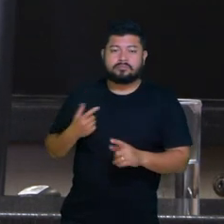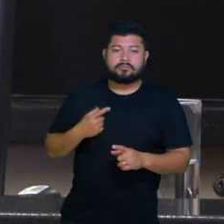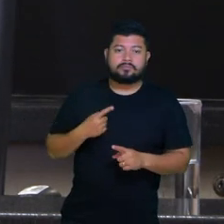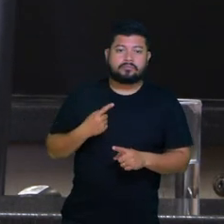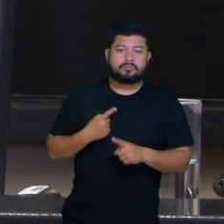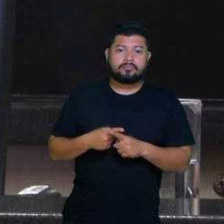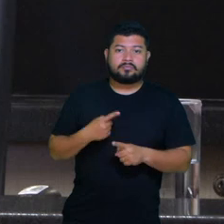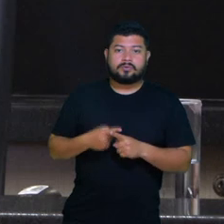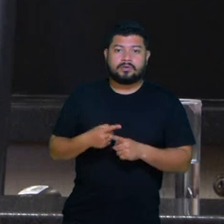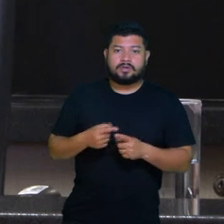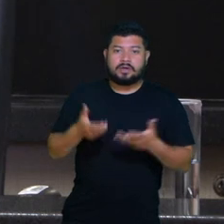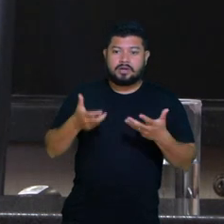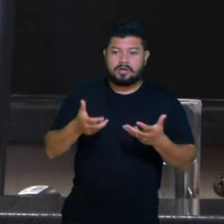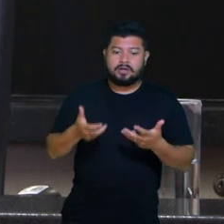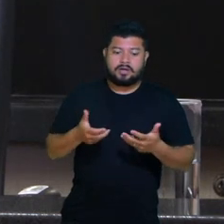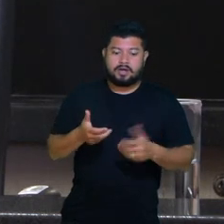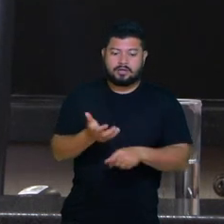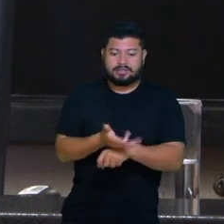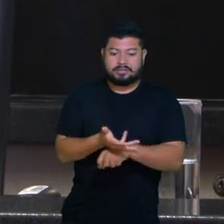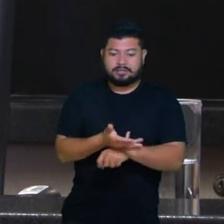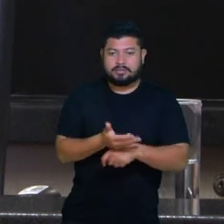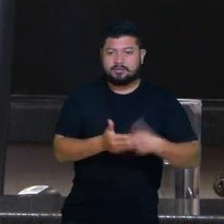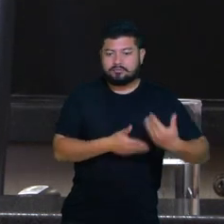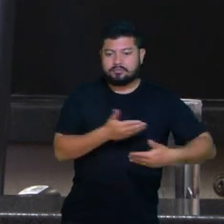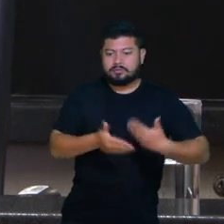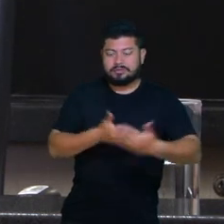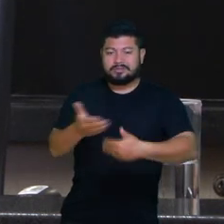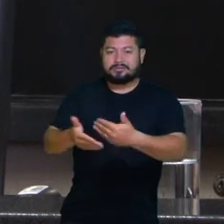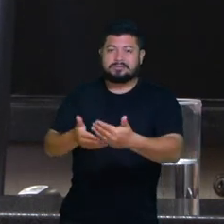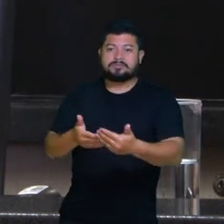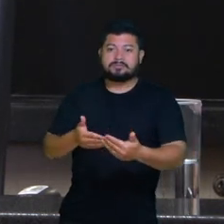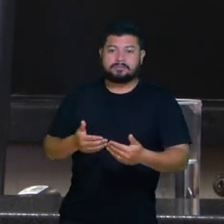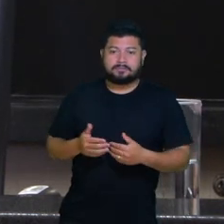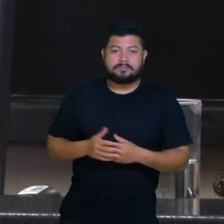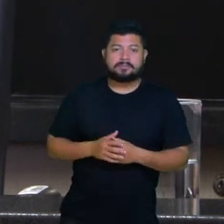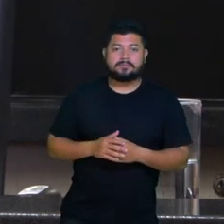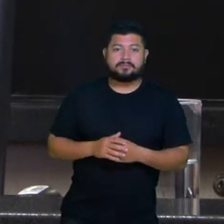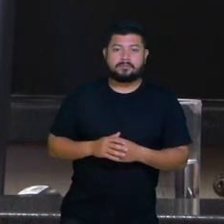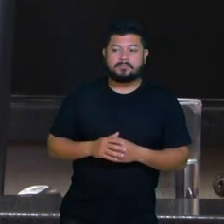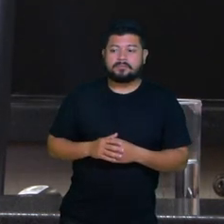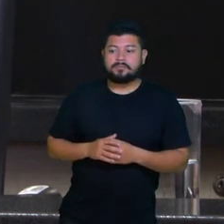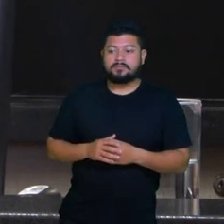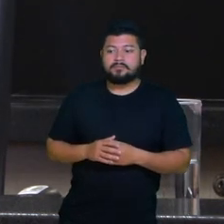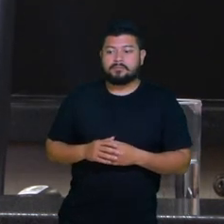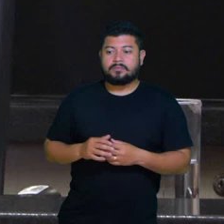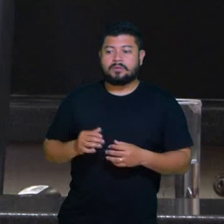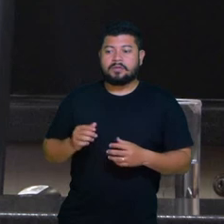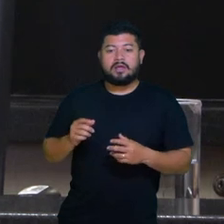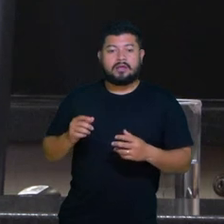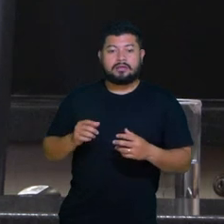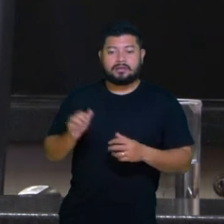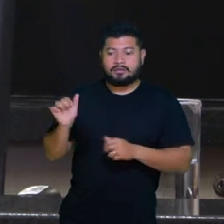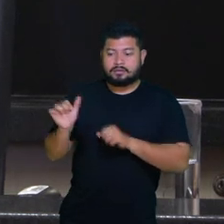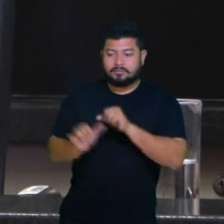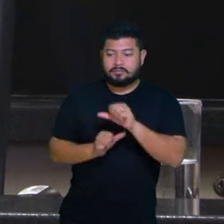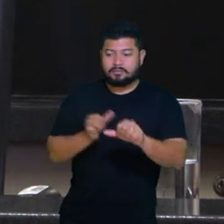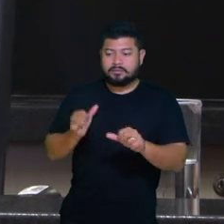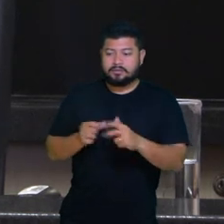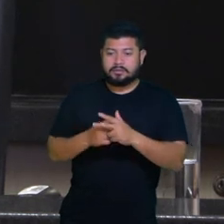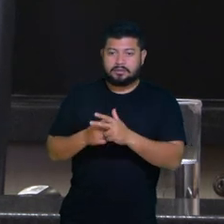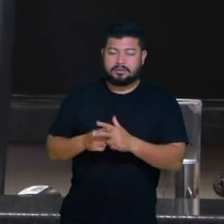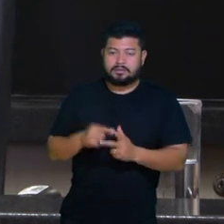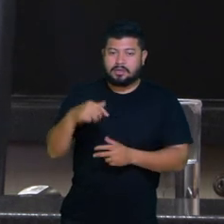dinamicidade do mercado tá As Reformas neoliberais né centram num